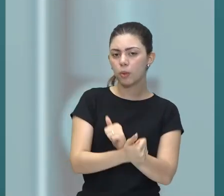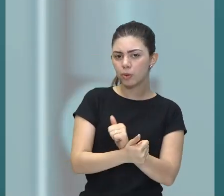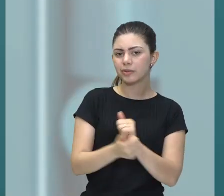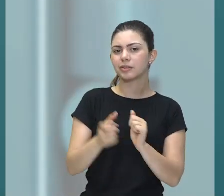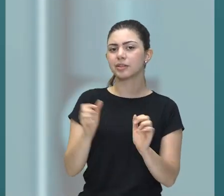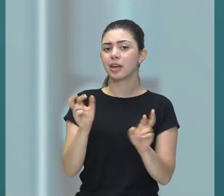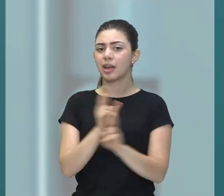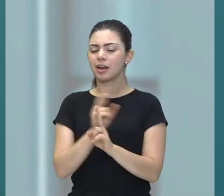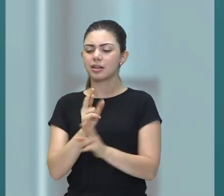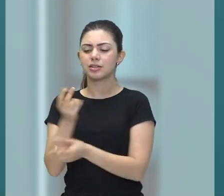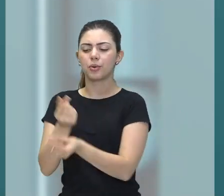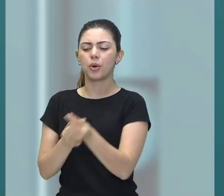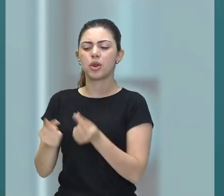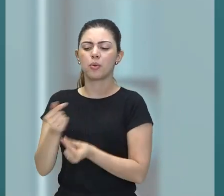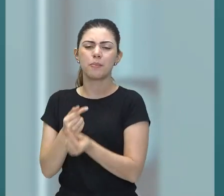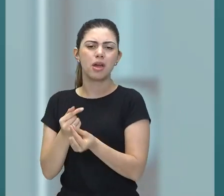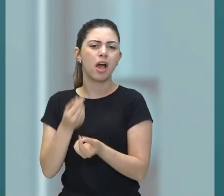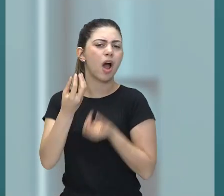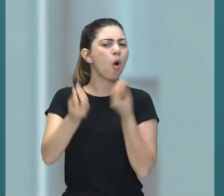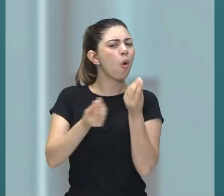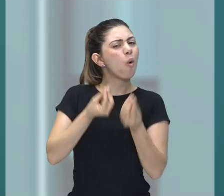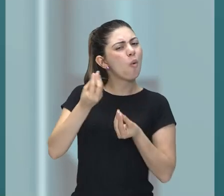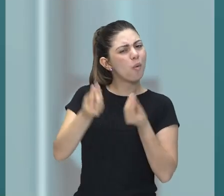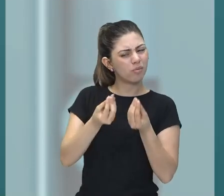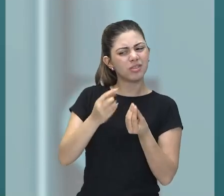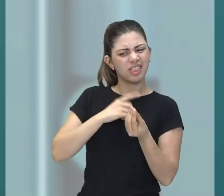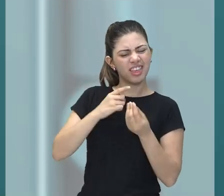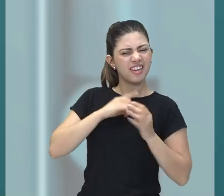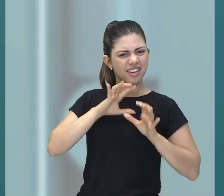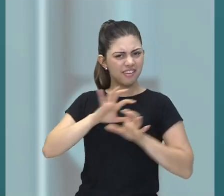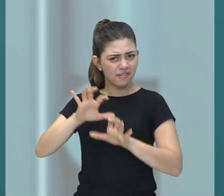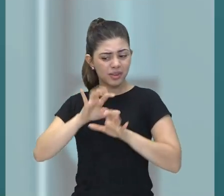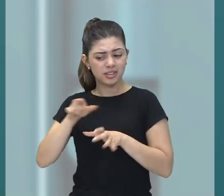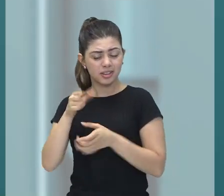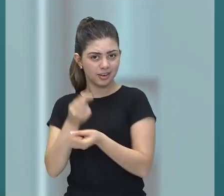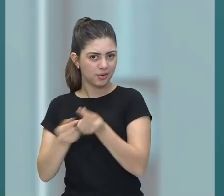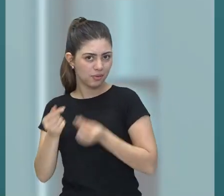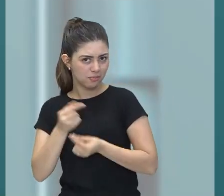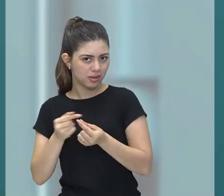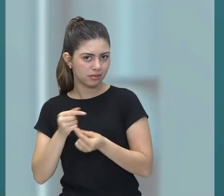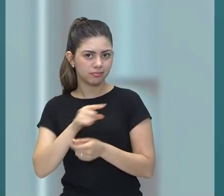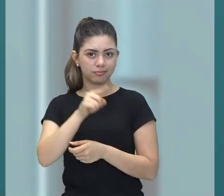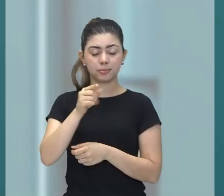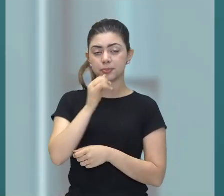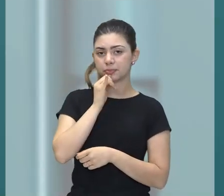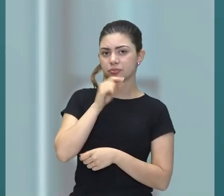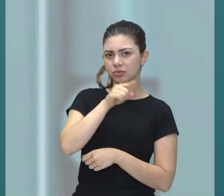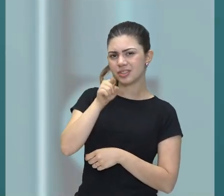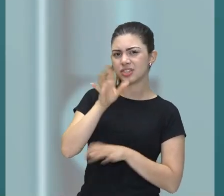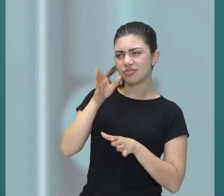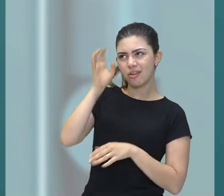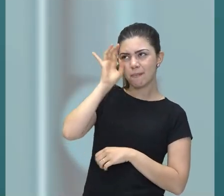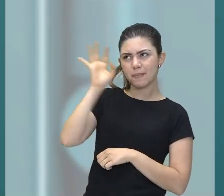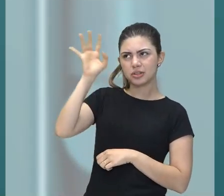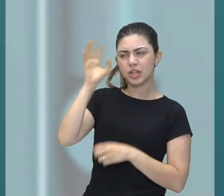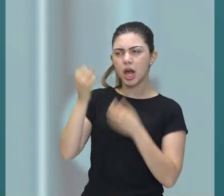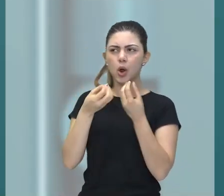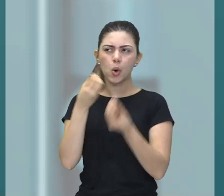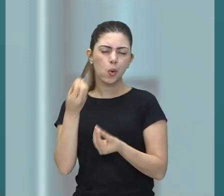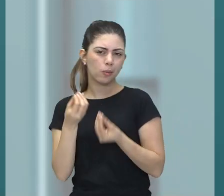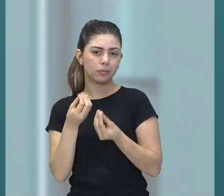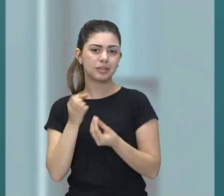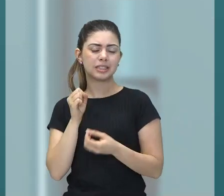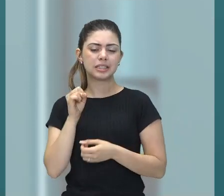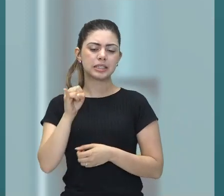a economia. De que maneira que ele influencia a economia? Vocês já haviam parado para pensar nisso? O que seria